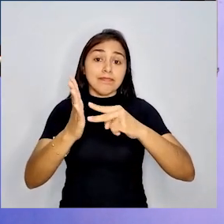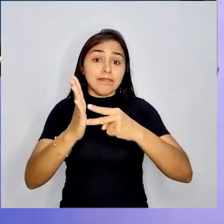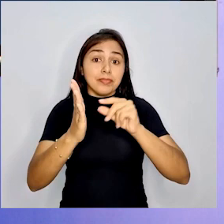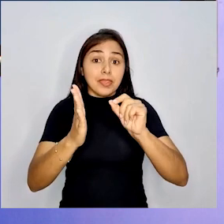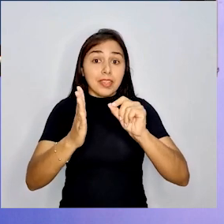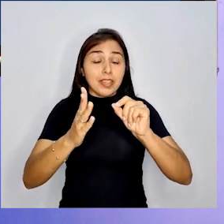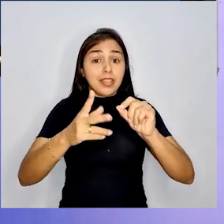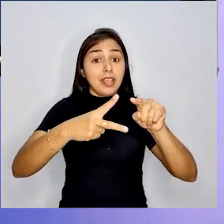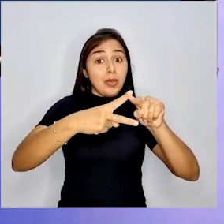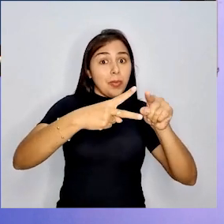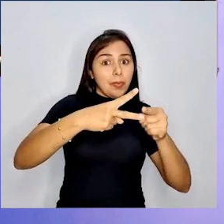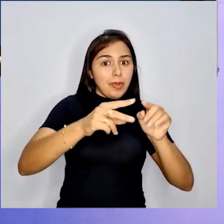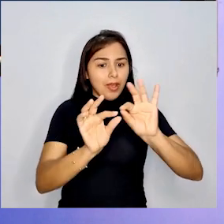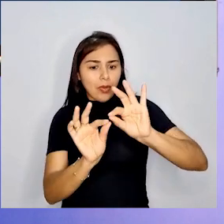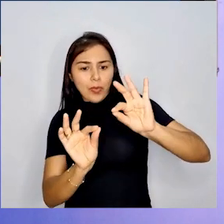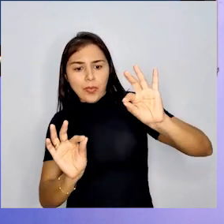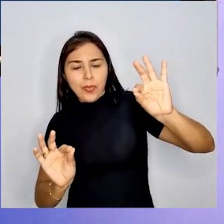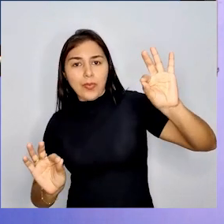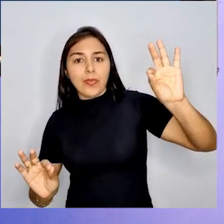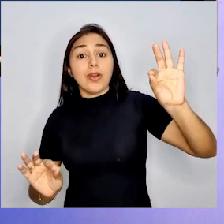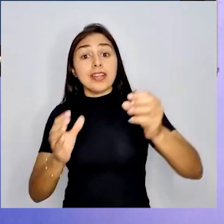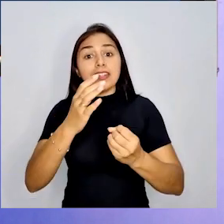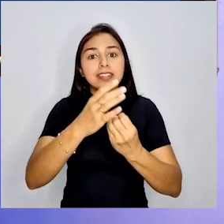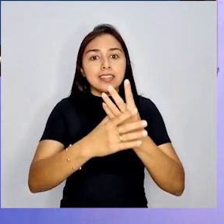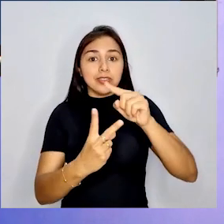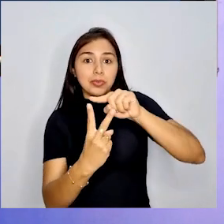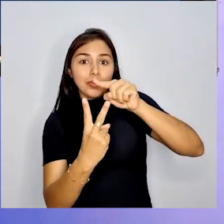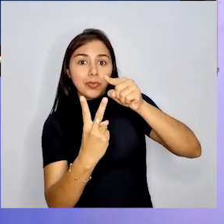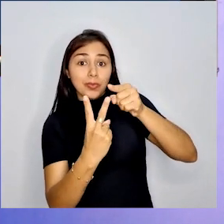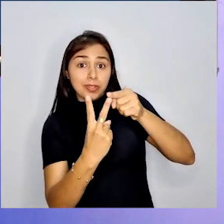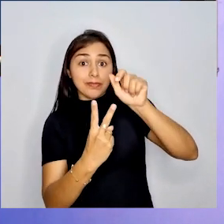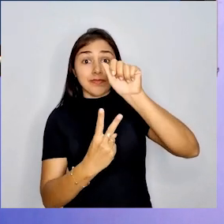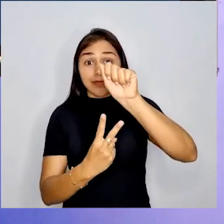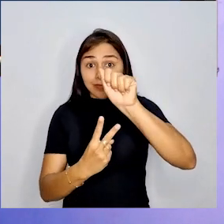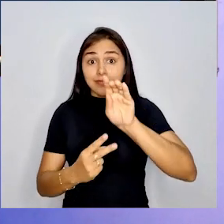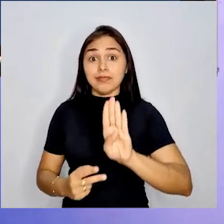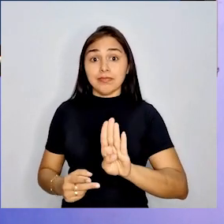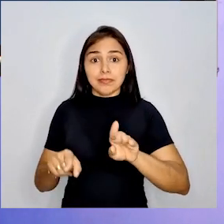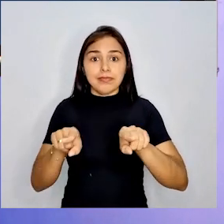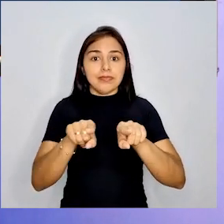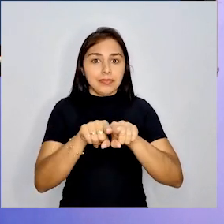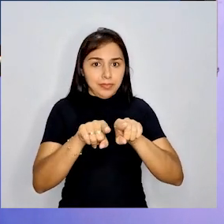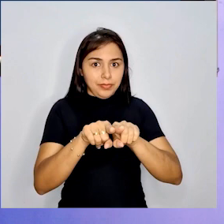quando se prolonga aí, os lados ele forma o ângulo A e forma o ângulo B.